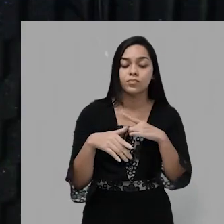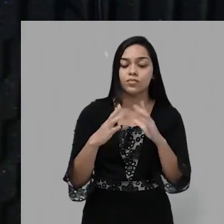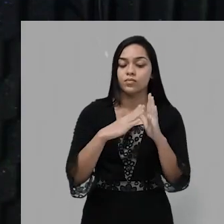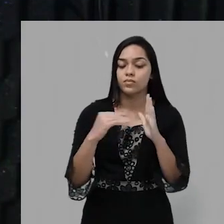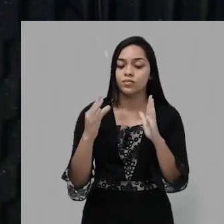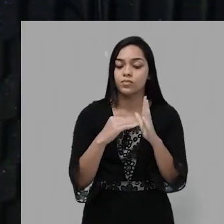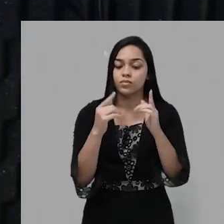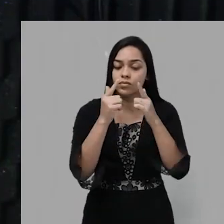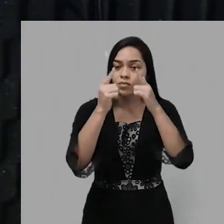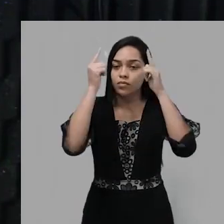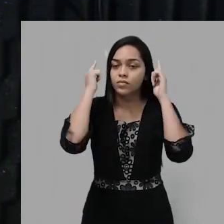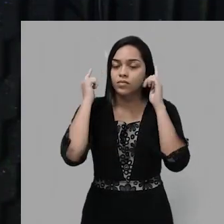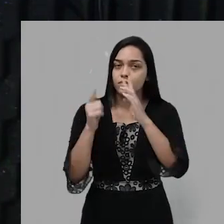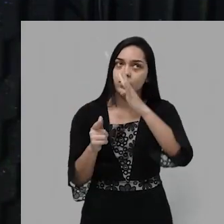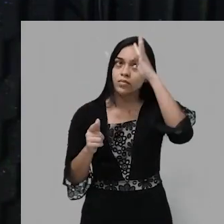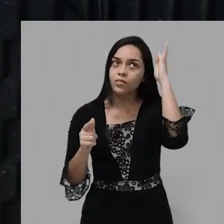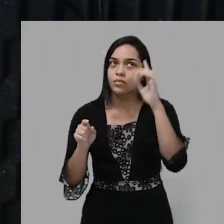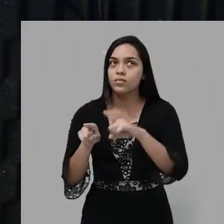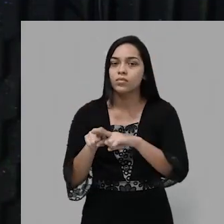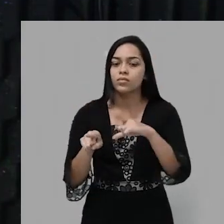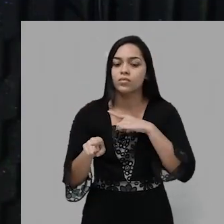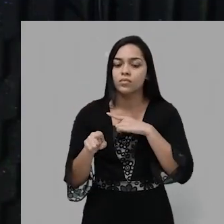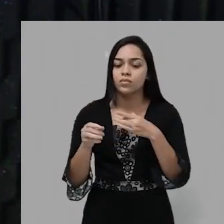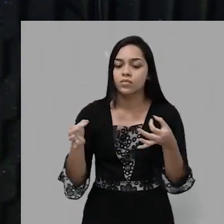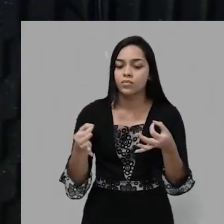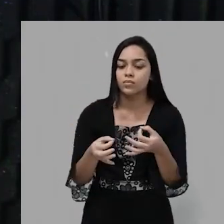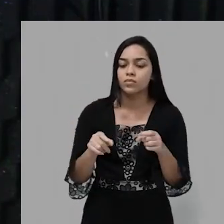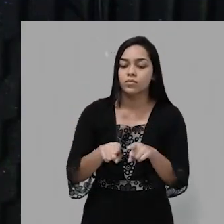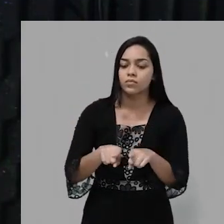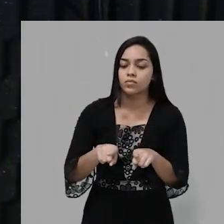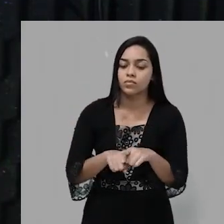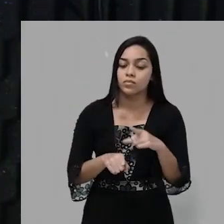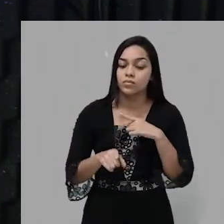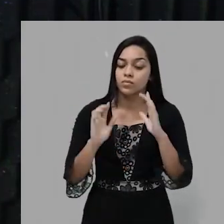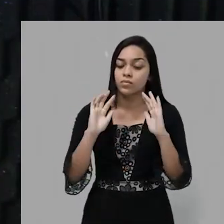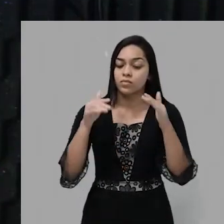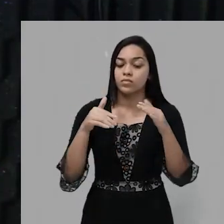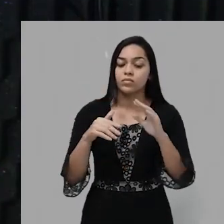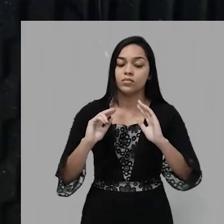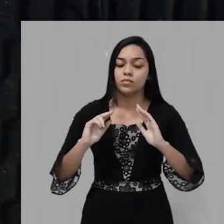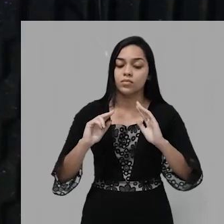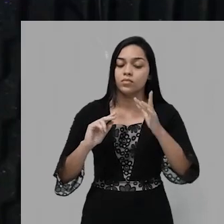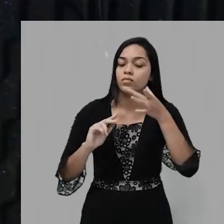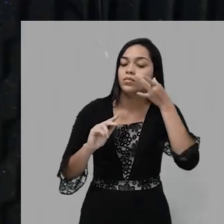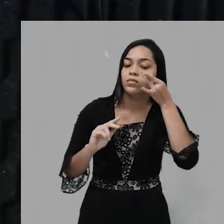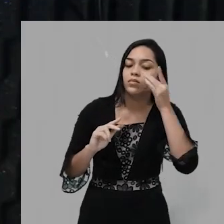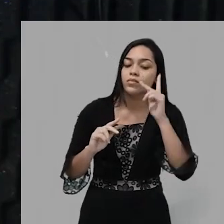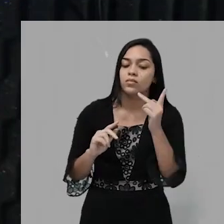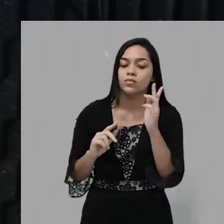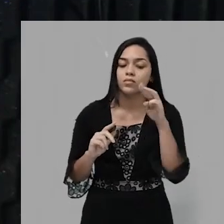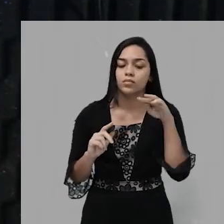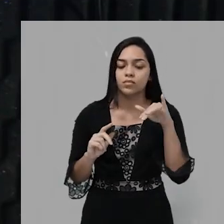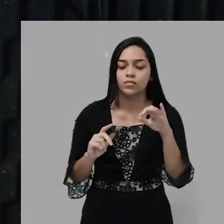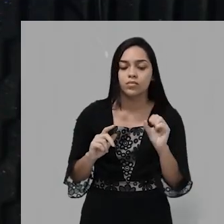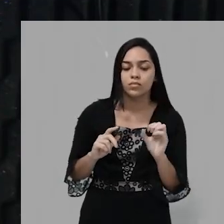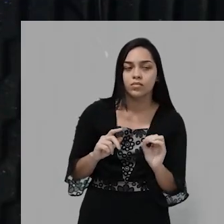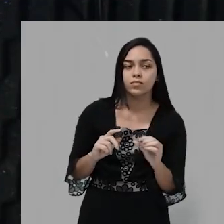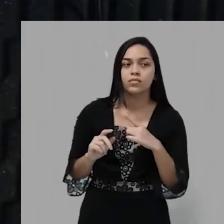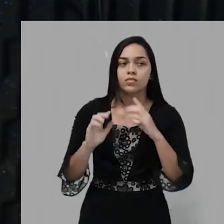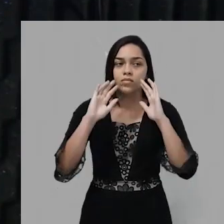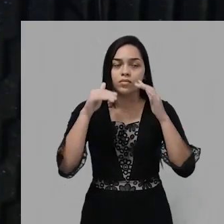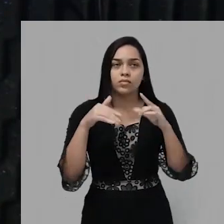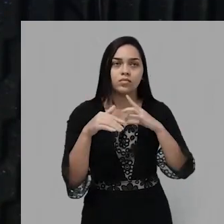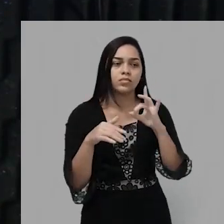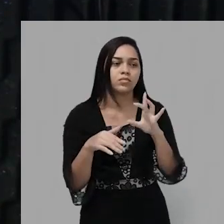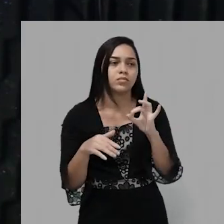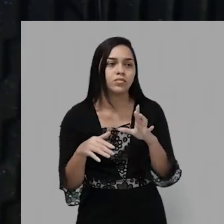modelos greco-romanos, buscavam a perfeição e tinham como centro o humanismo, onde o homem estava mais ali no centro,